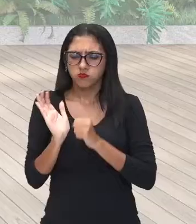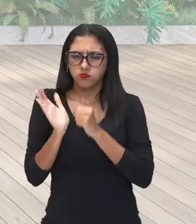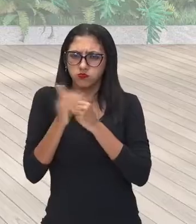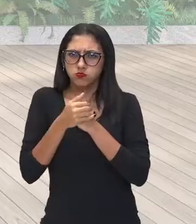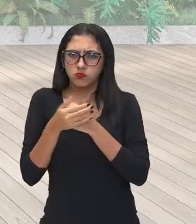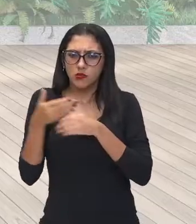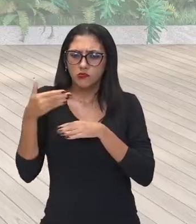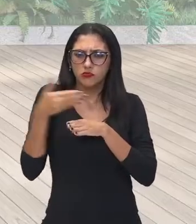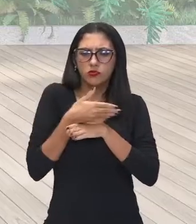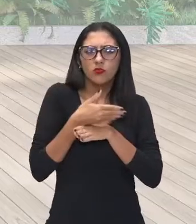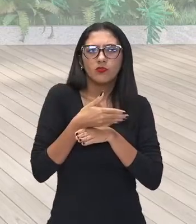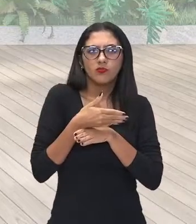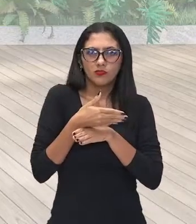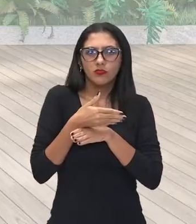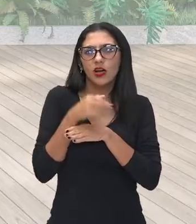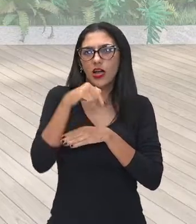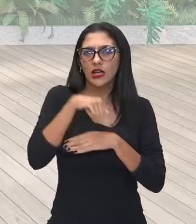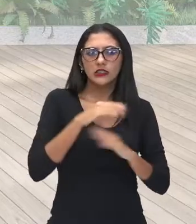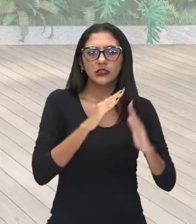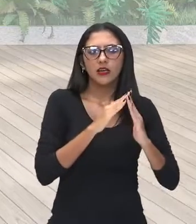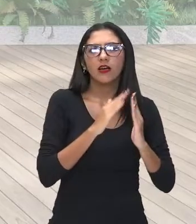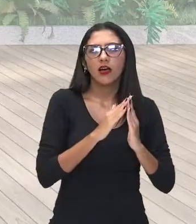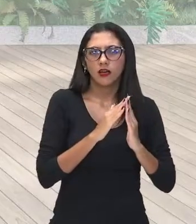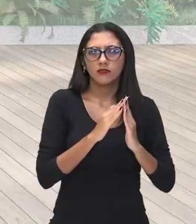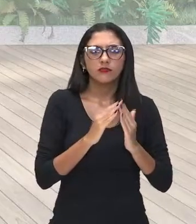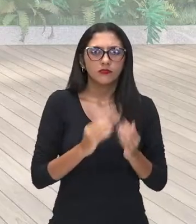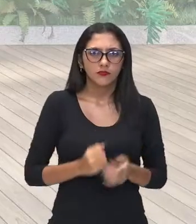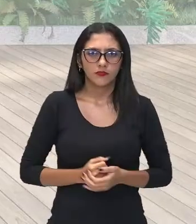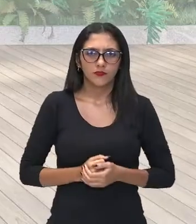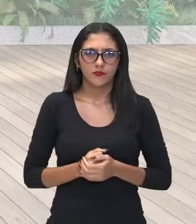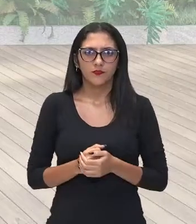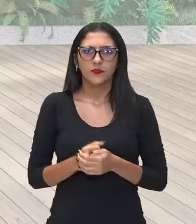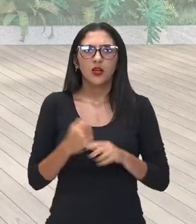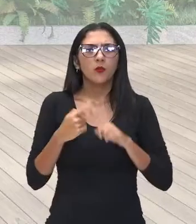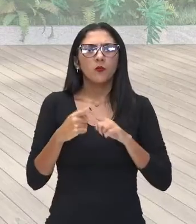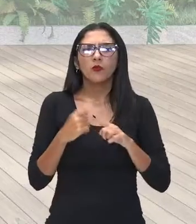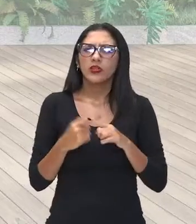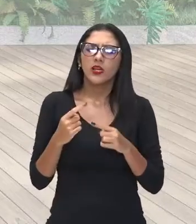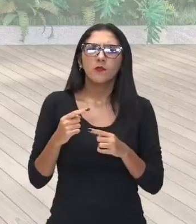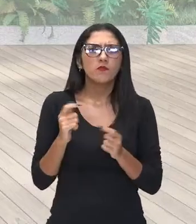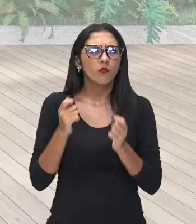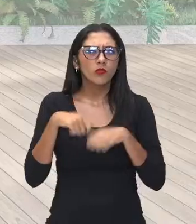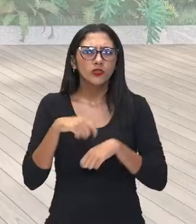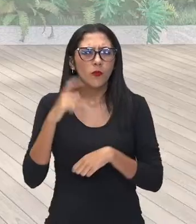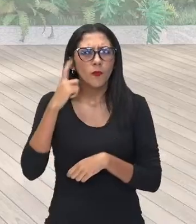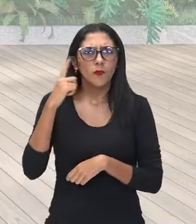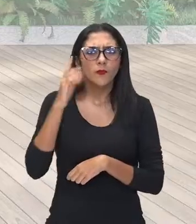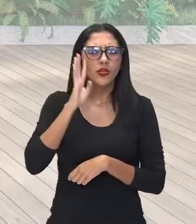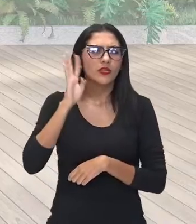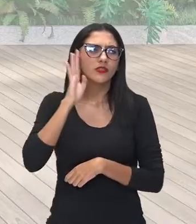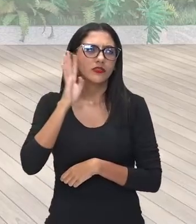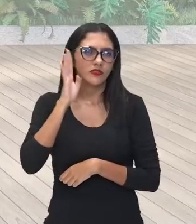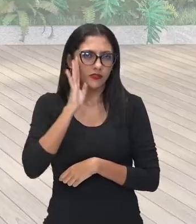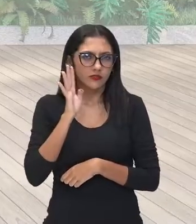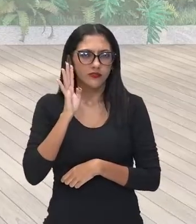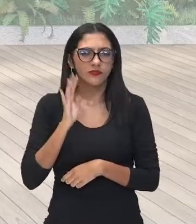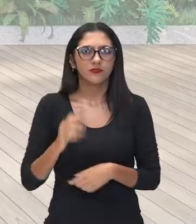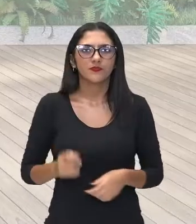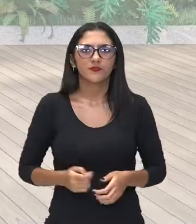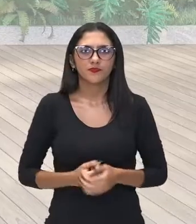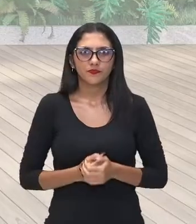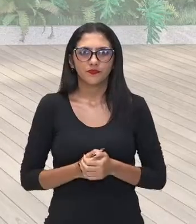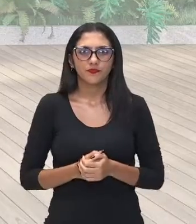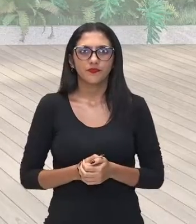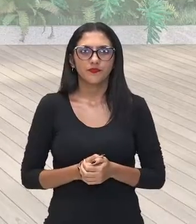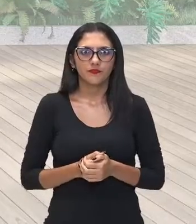local. Por que eu posso deduzir que entrou alguém aqui sem ser convidado? Porque, claro,